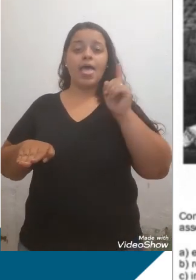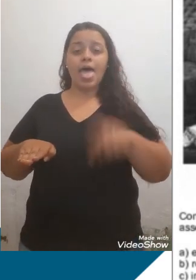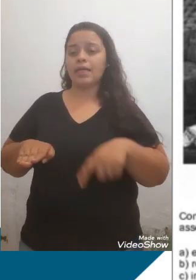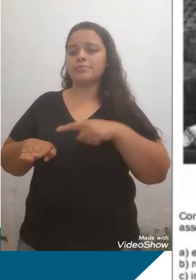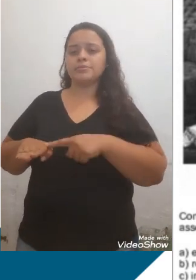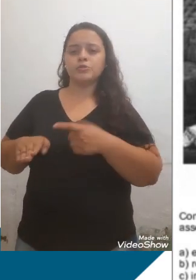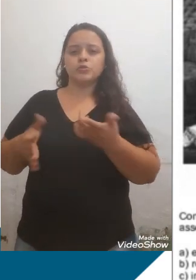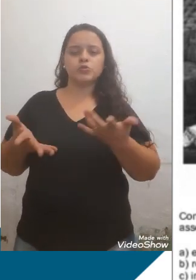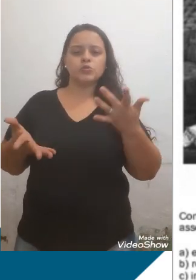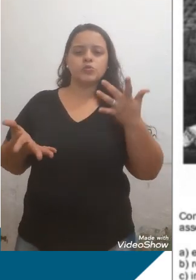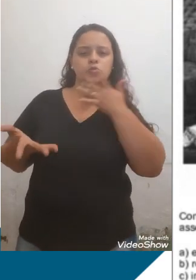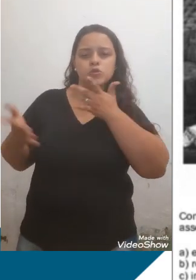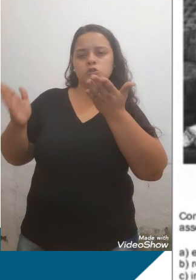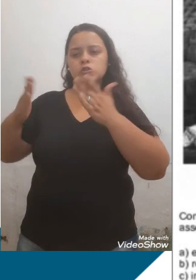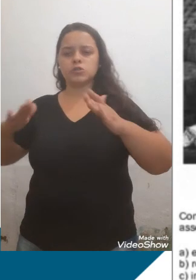hipersexualizadas,